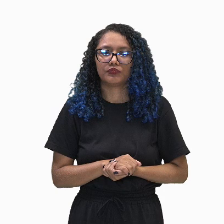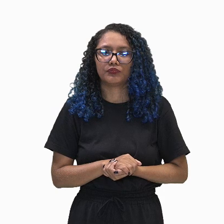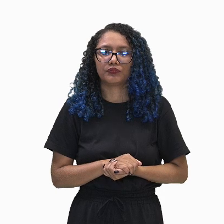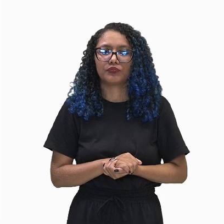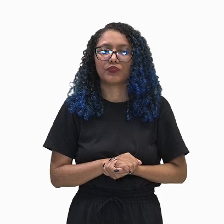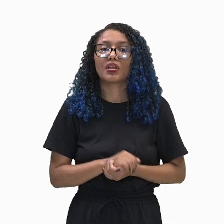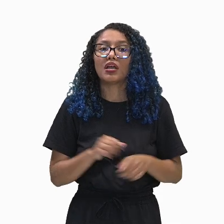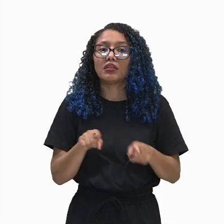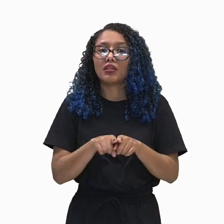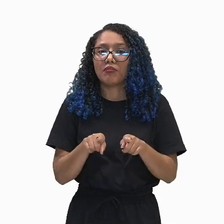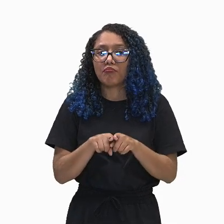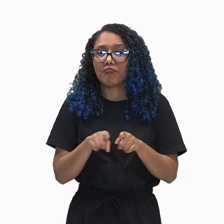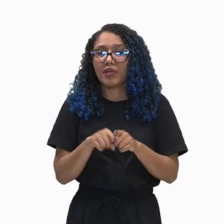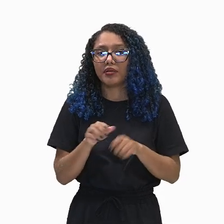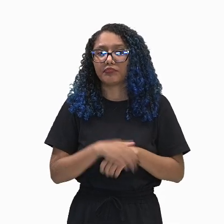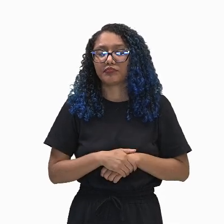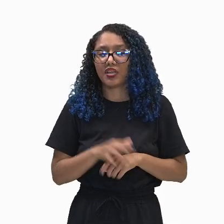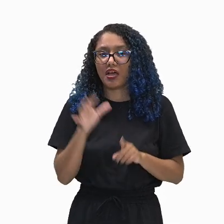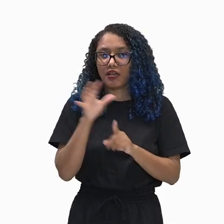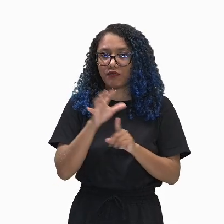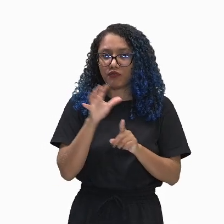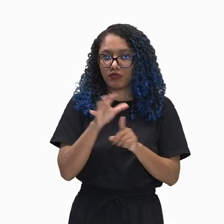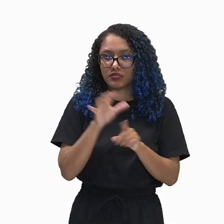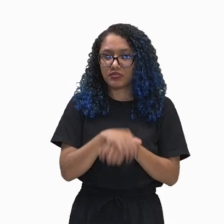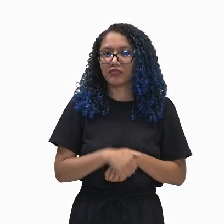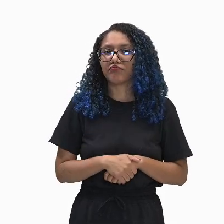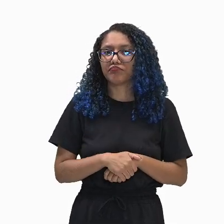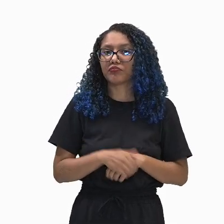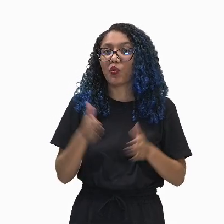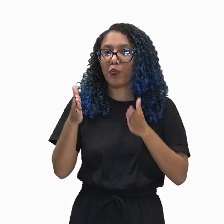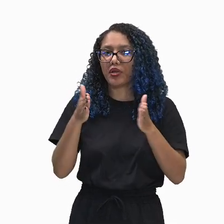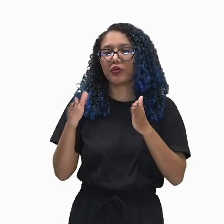da folha. Considerando que folhas,